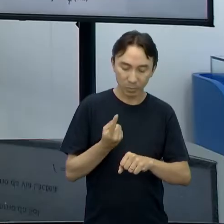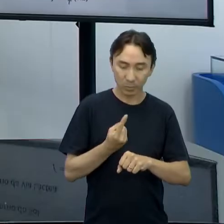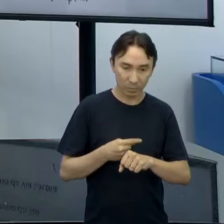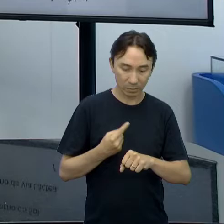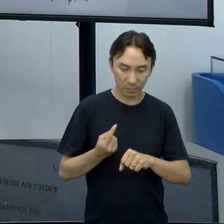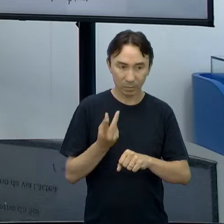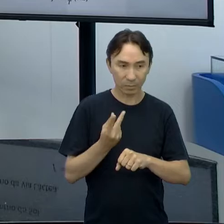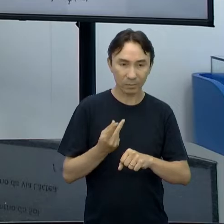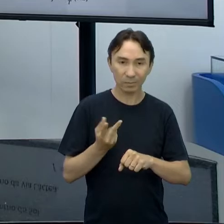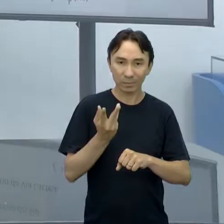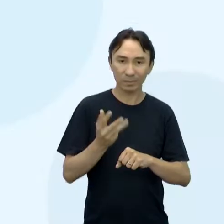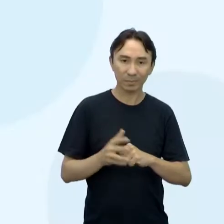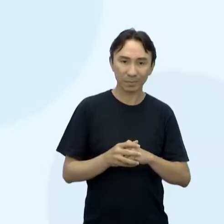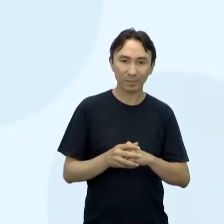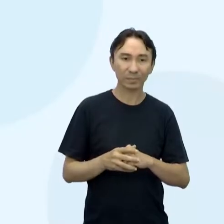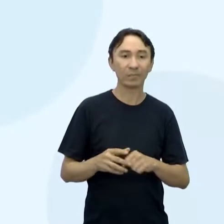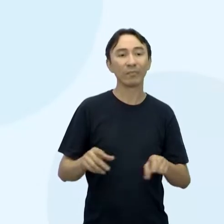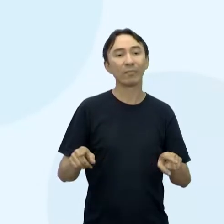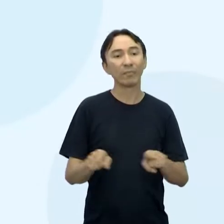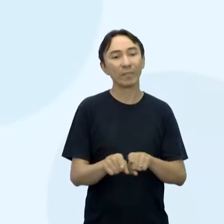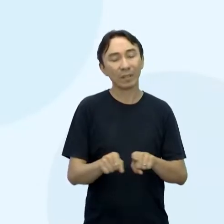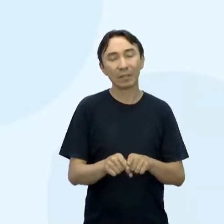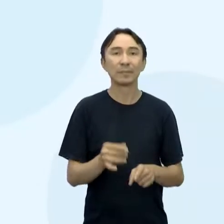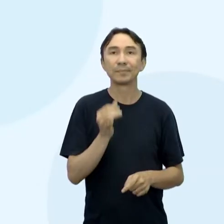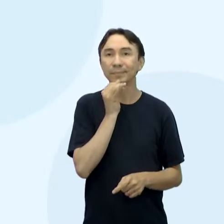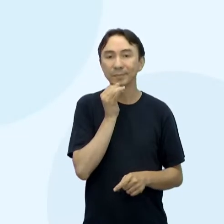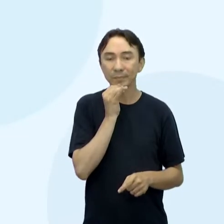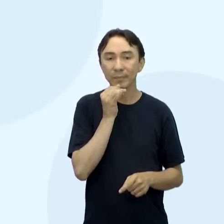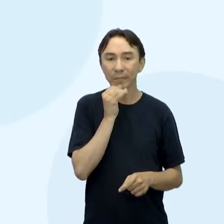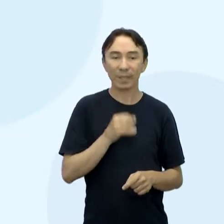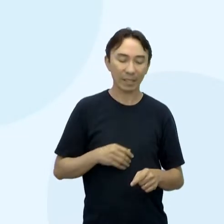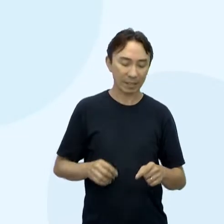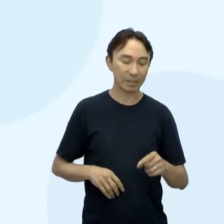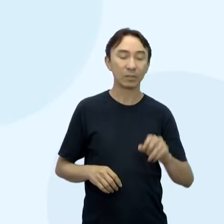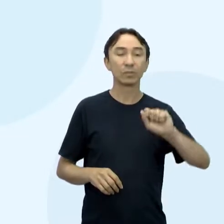o período. Período de translação da Terra em torno do Sol,